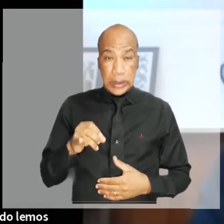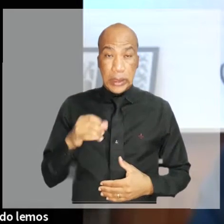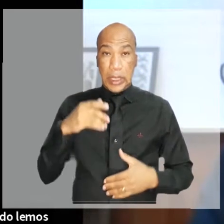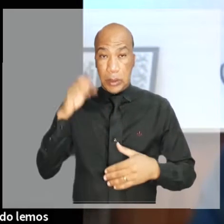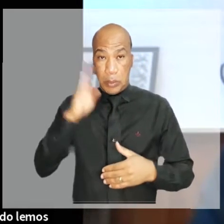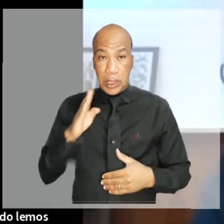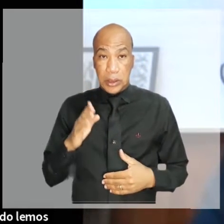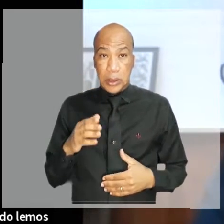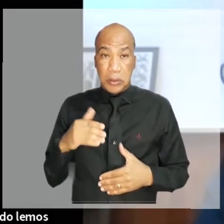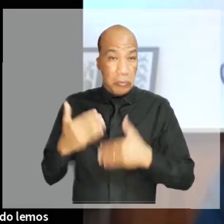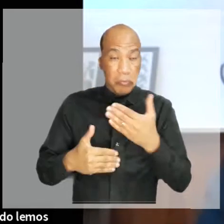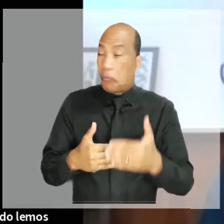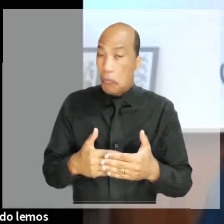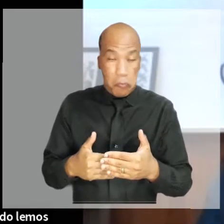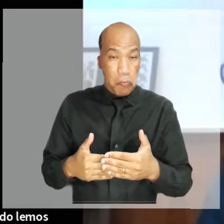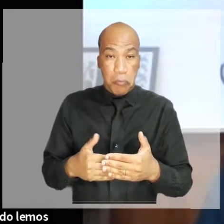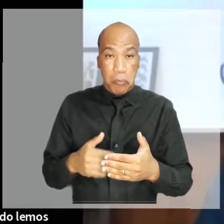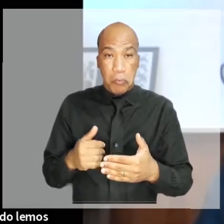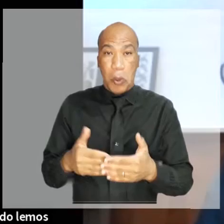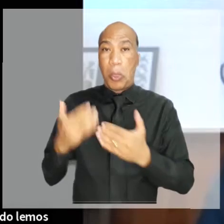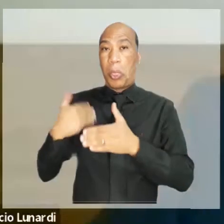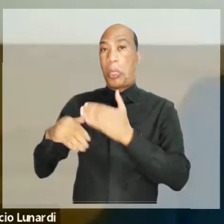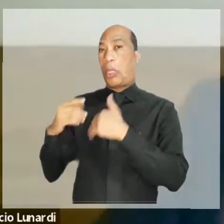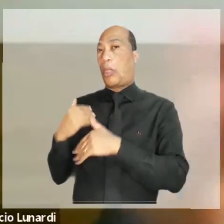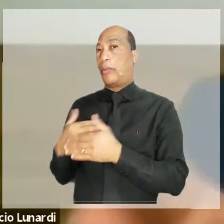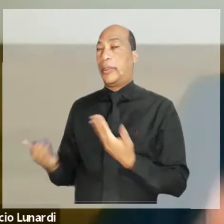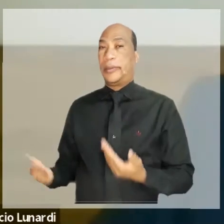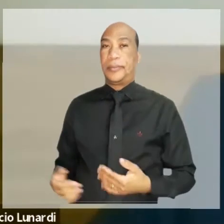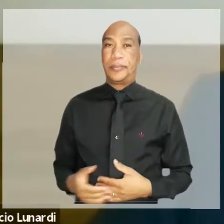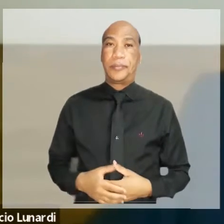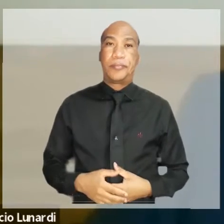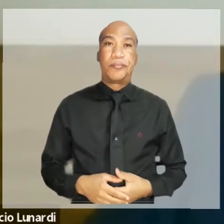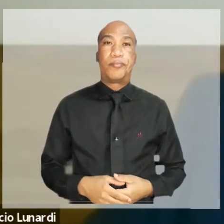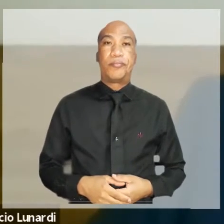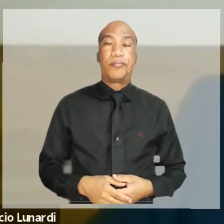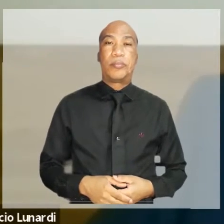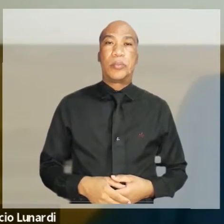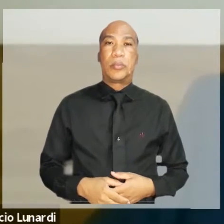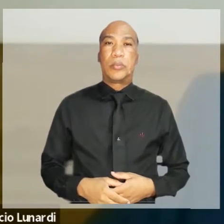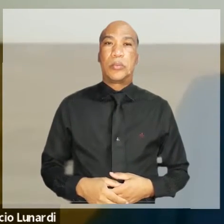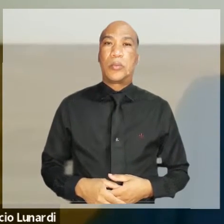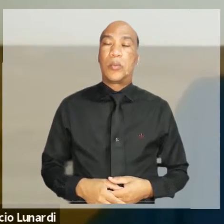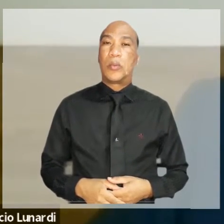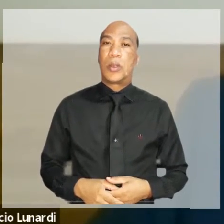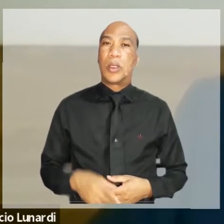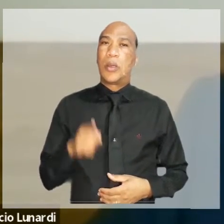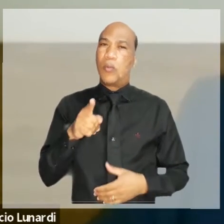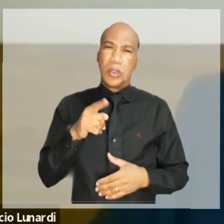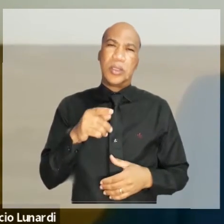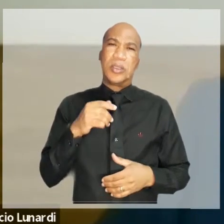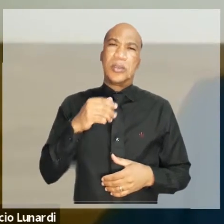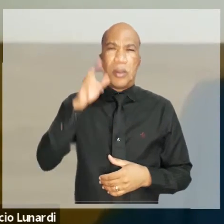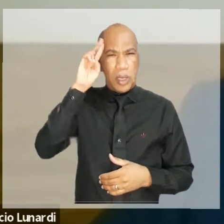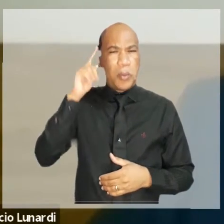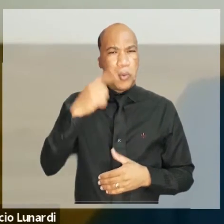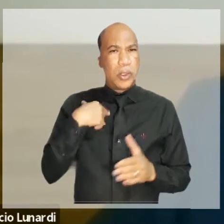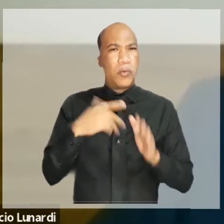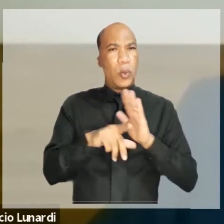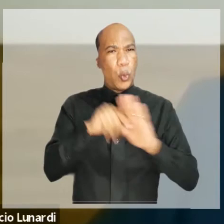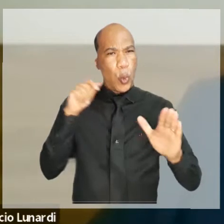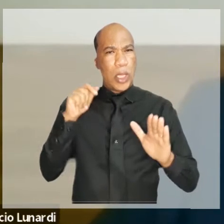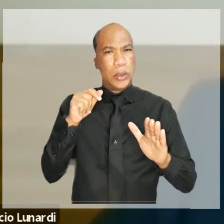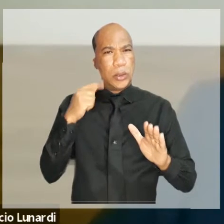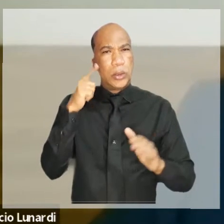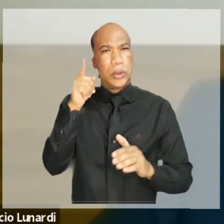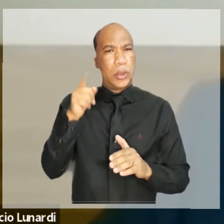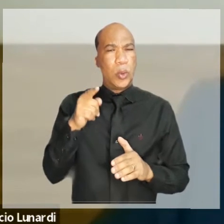trás, isso que me preocupa. Você escreveu um artigo bem bacana na Folha de São Paulo, recente, em